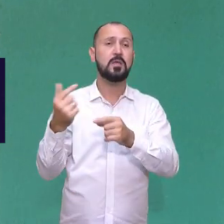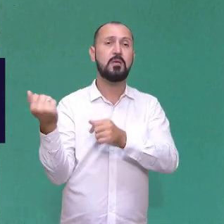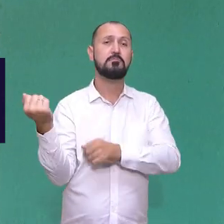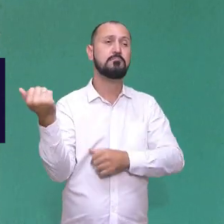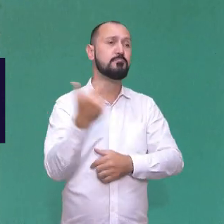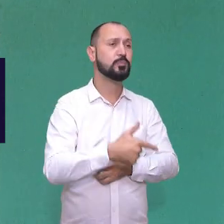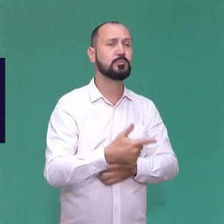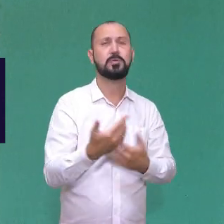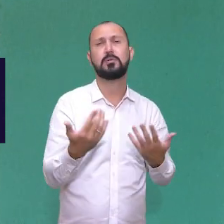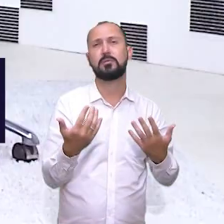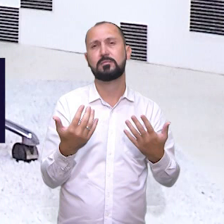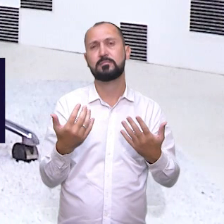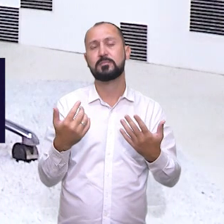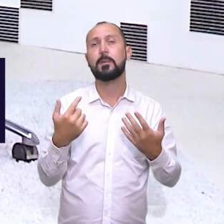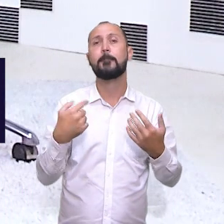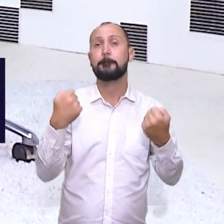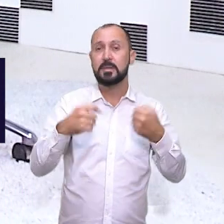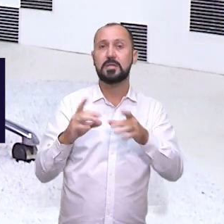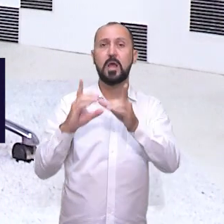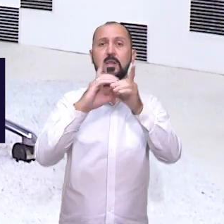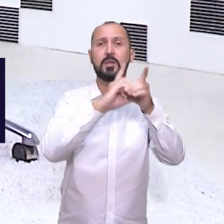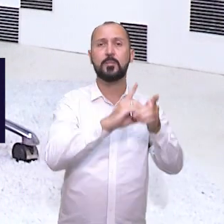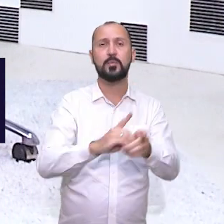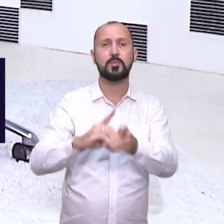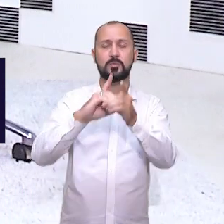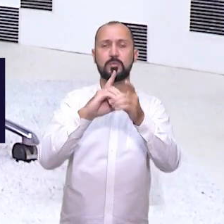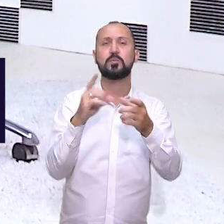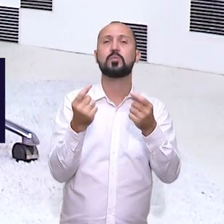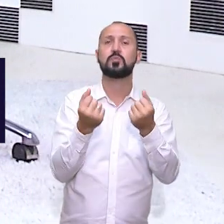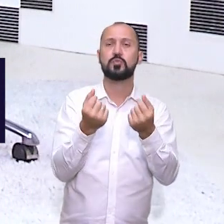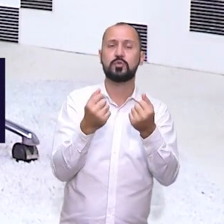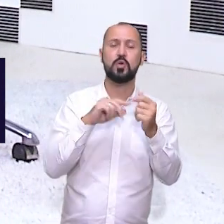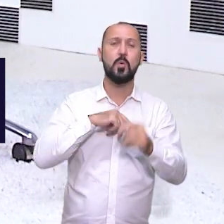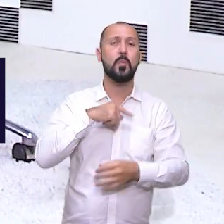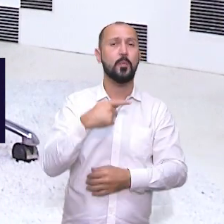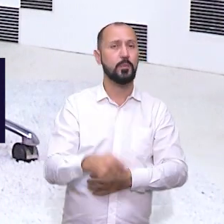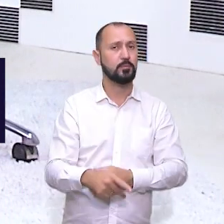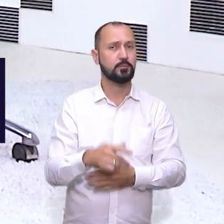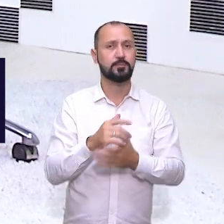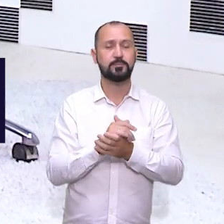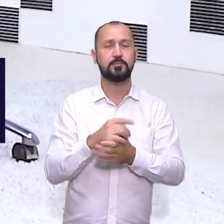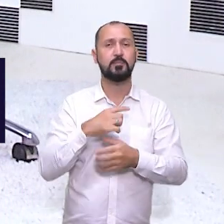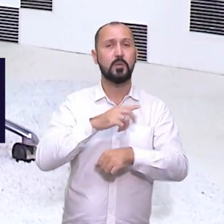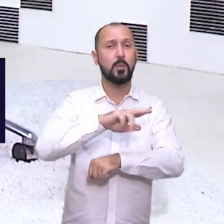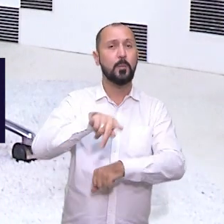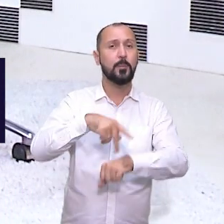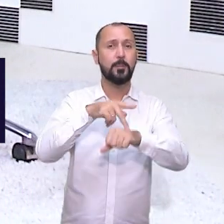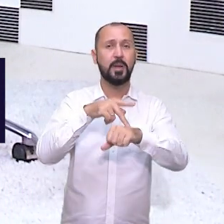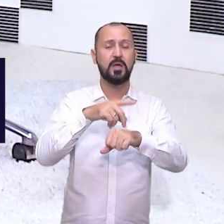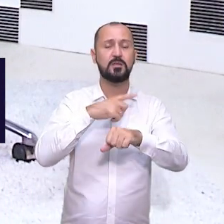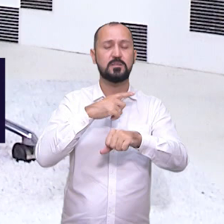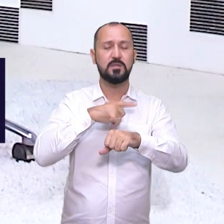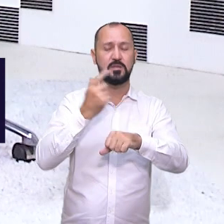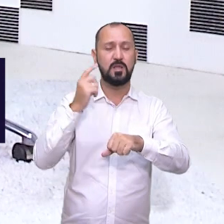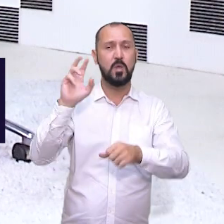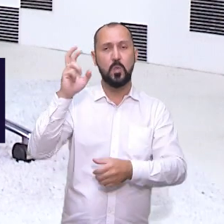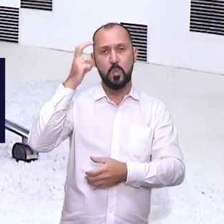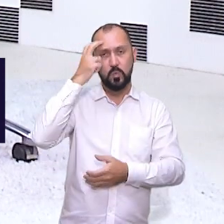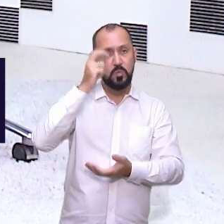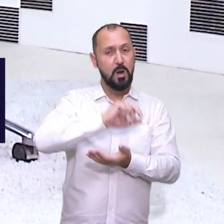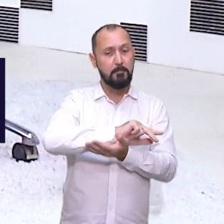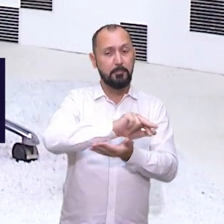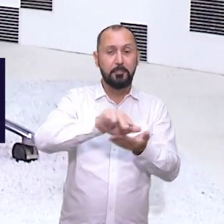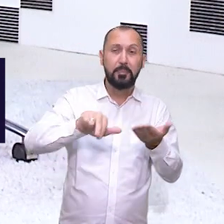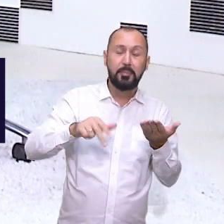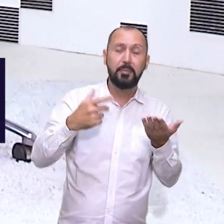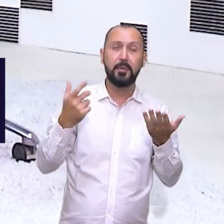um segmento só, em detrimento de outros. Eu acho que nós temos que democratizar o uso dos recursos públicos. Nós